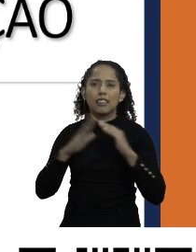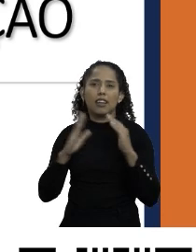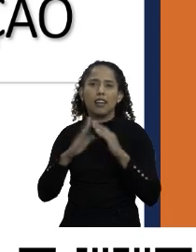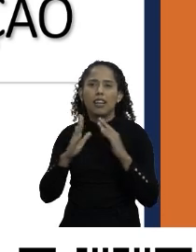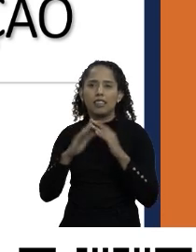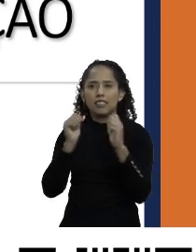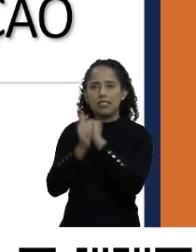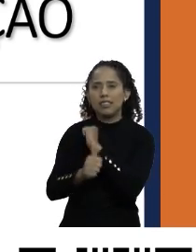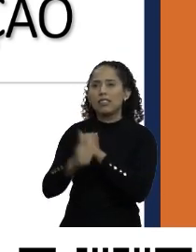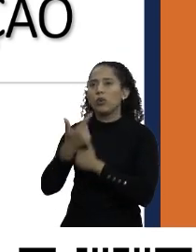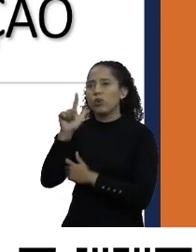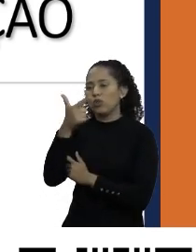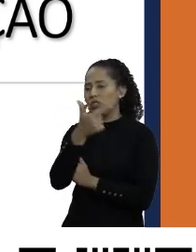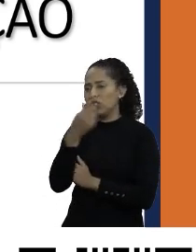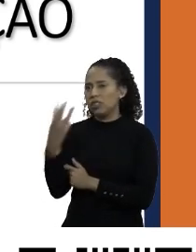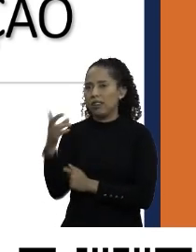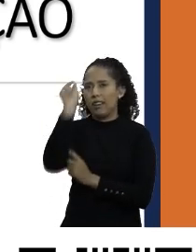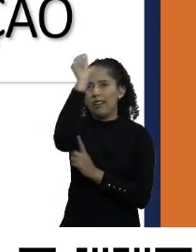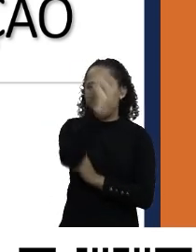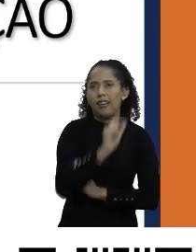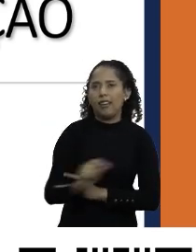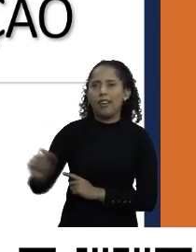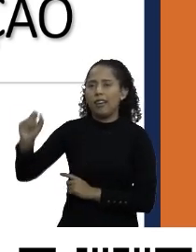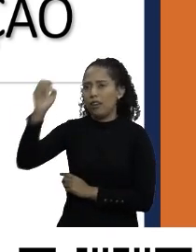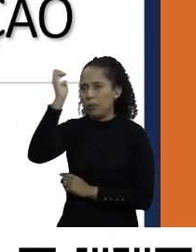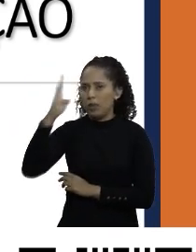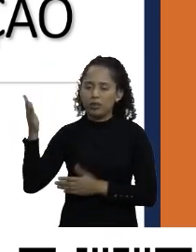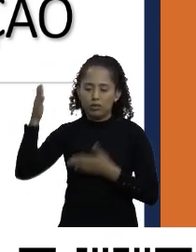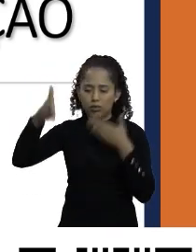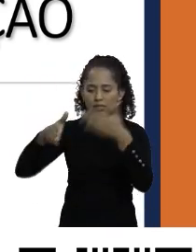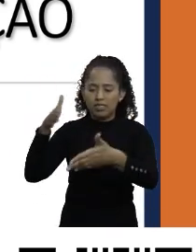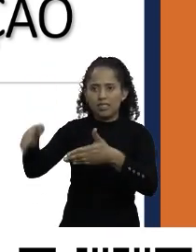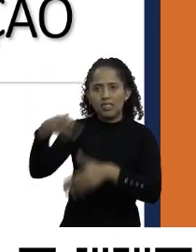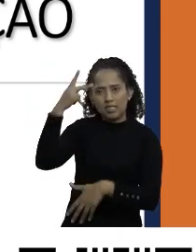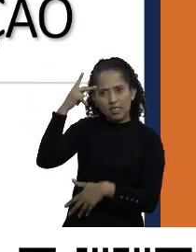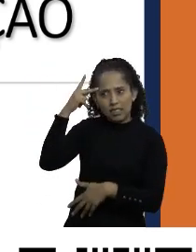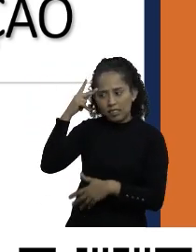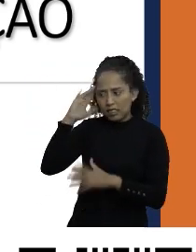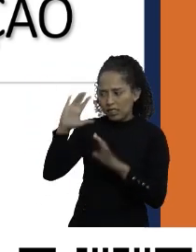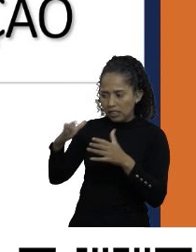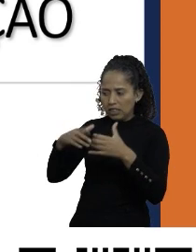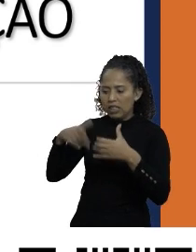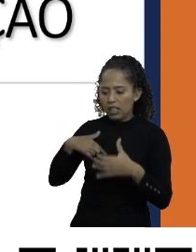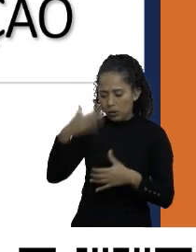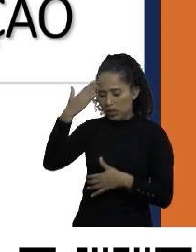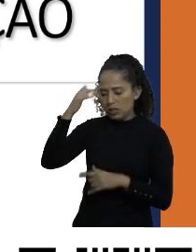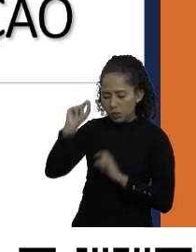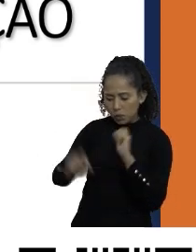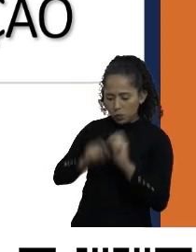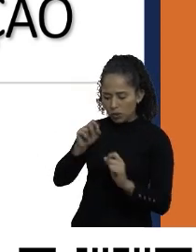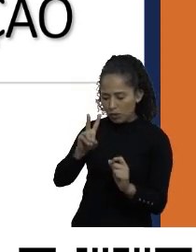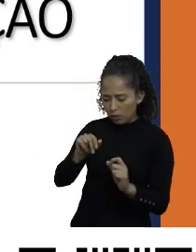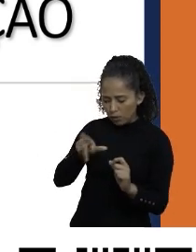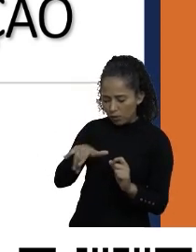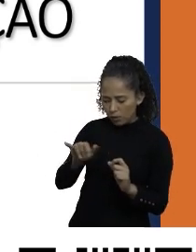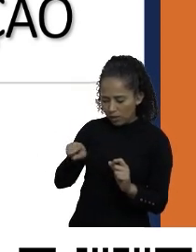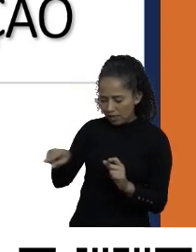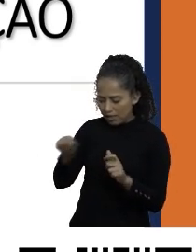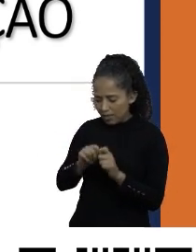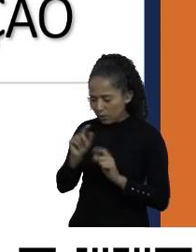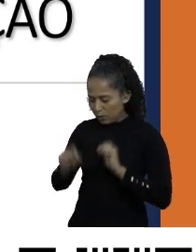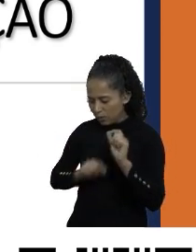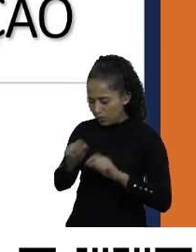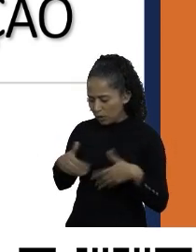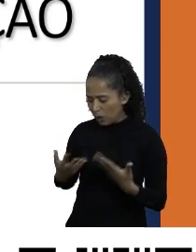vindo de várias partes do Brasil. E lá eu comecei a entender de verdade o que um jogador de vôlei fazia. O que tinha que